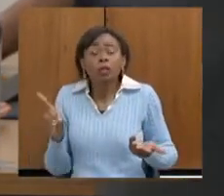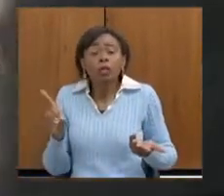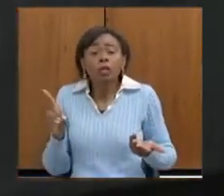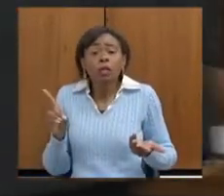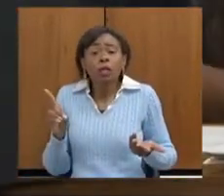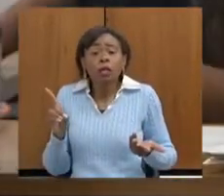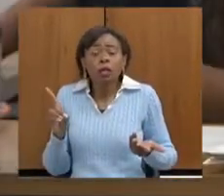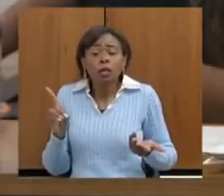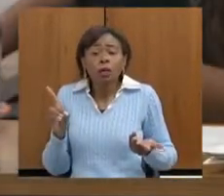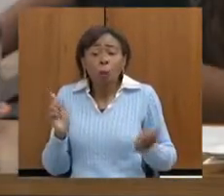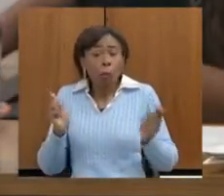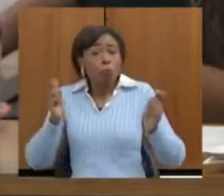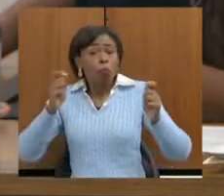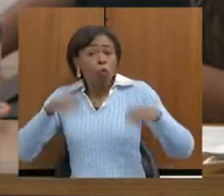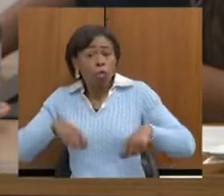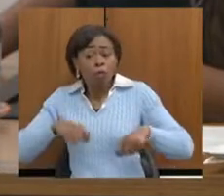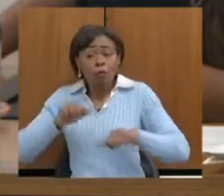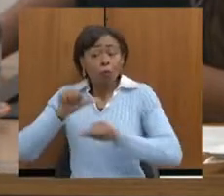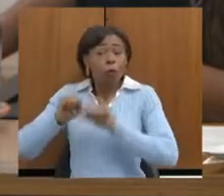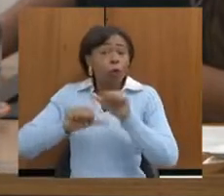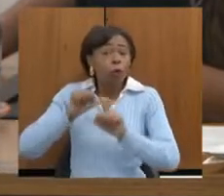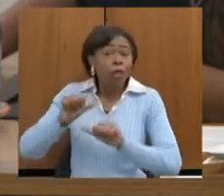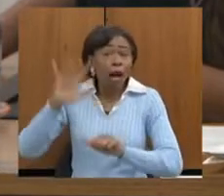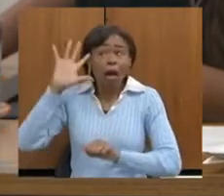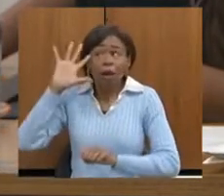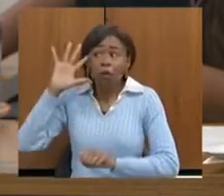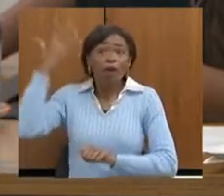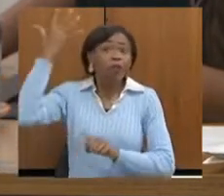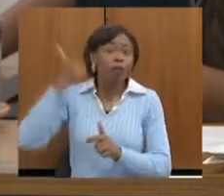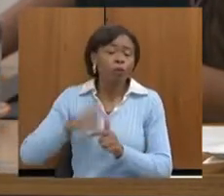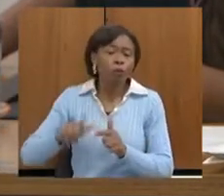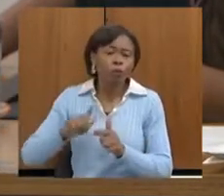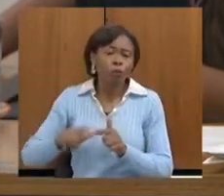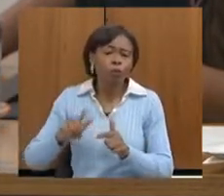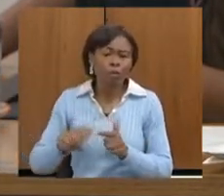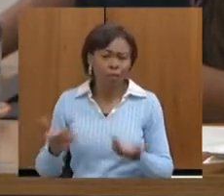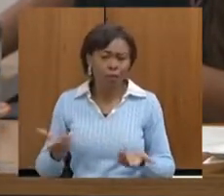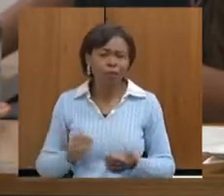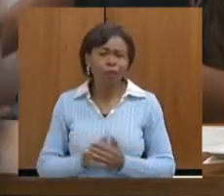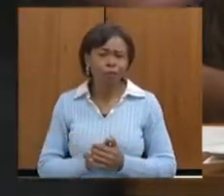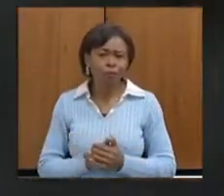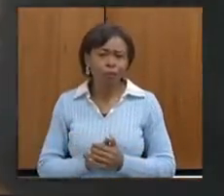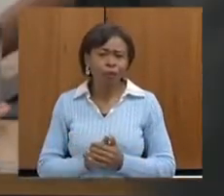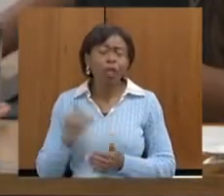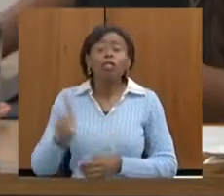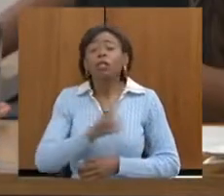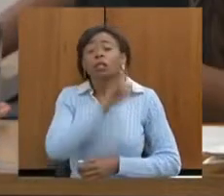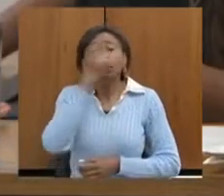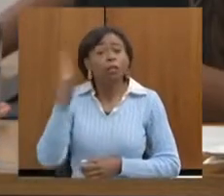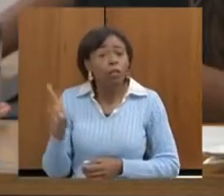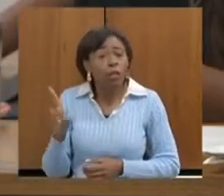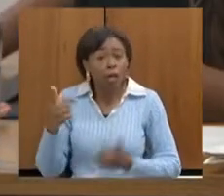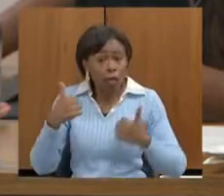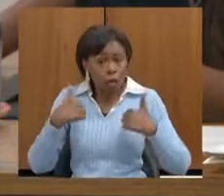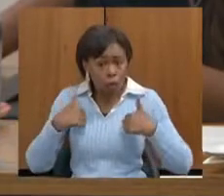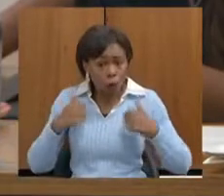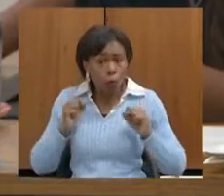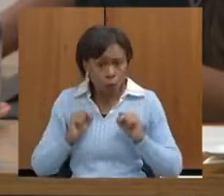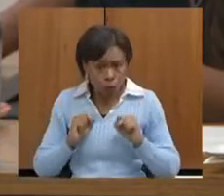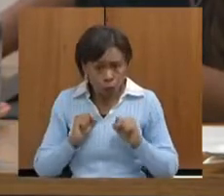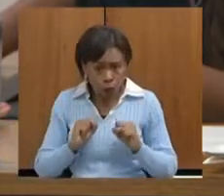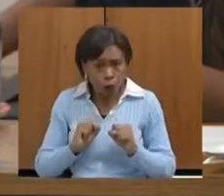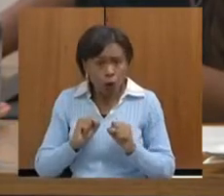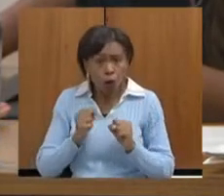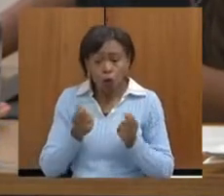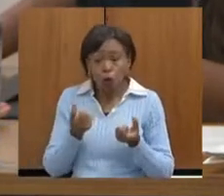de ser um problema a ser enfrentado Quando é que eu vou poder investir na